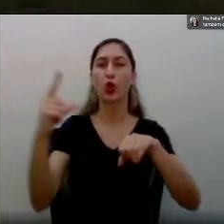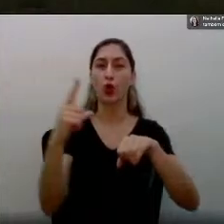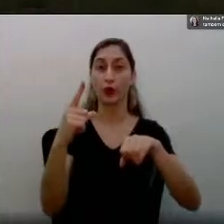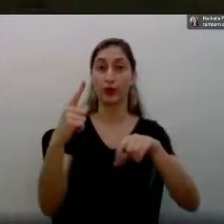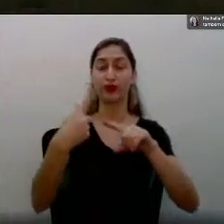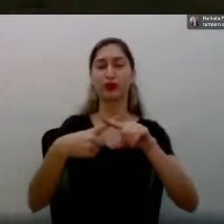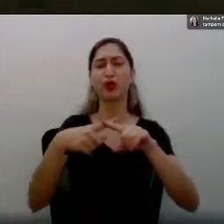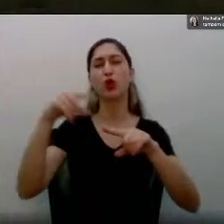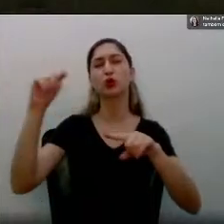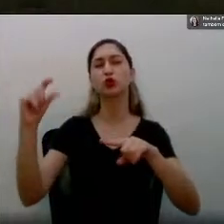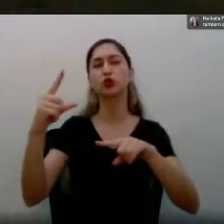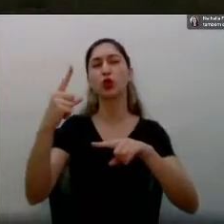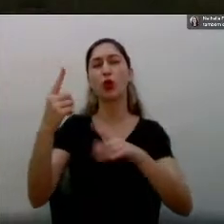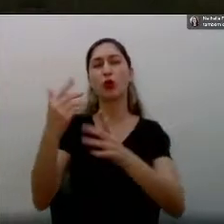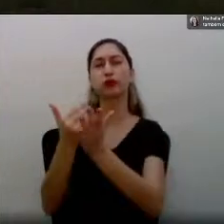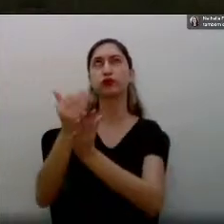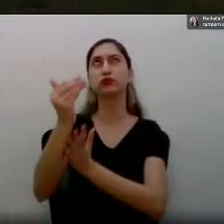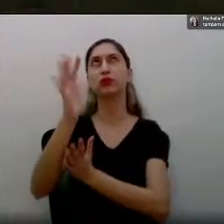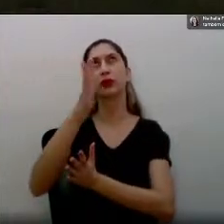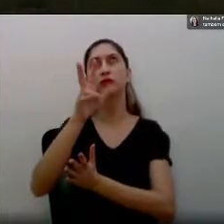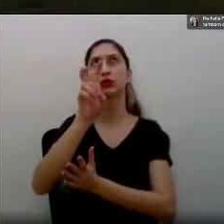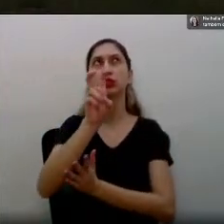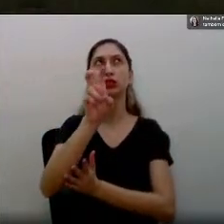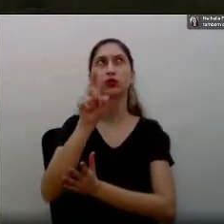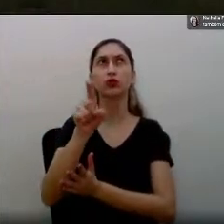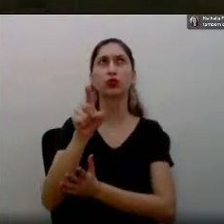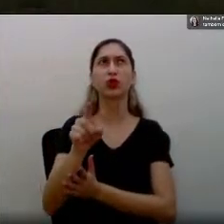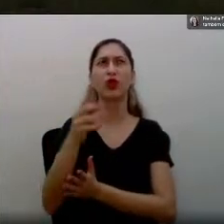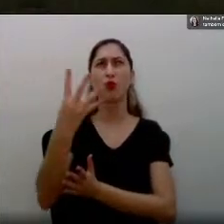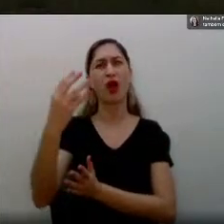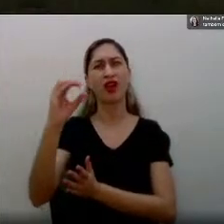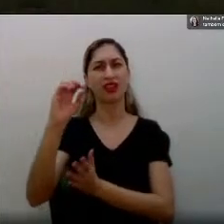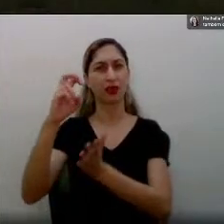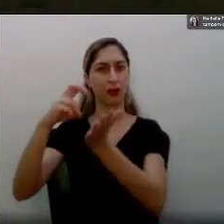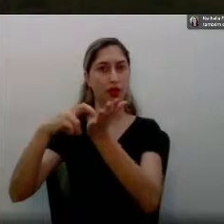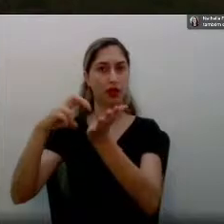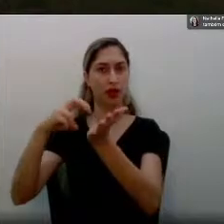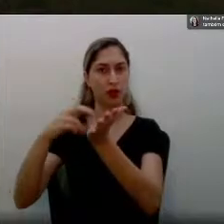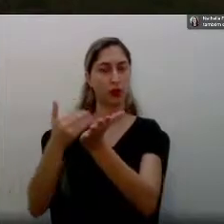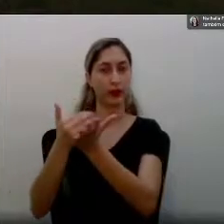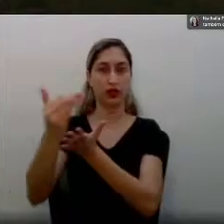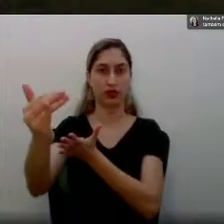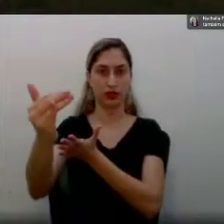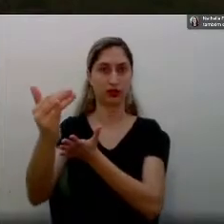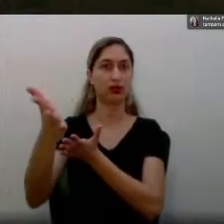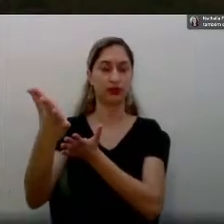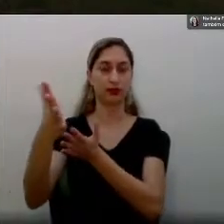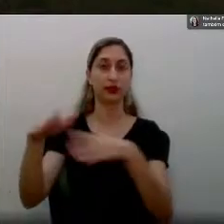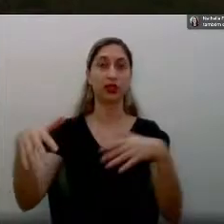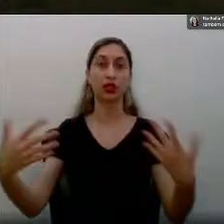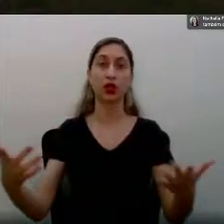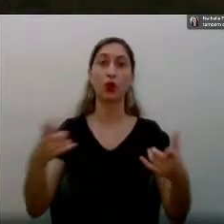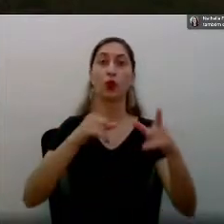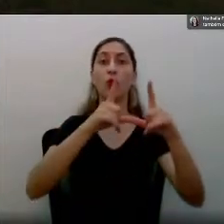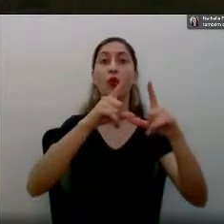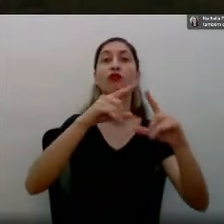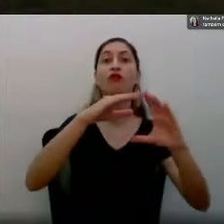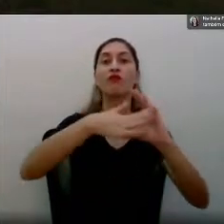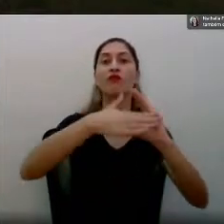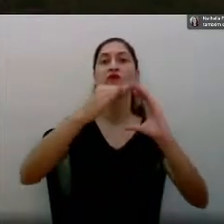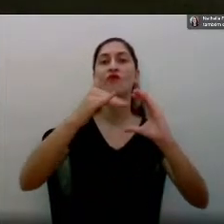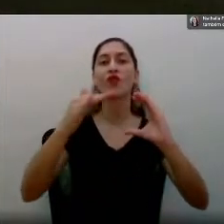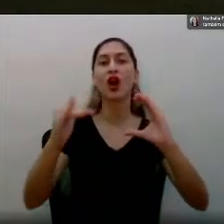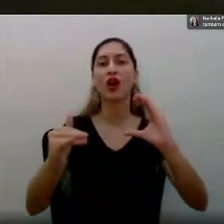5:40 da manhã nós estamos no Inverno sol nasce mais cedo Esse foi um pouquinho mais tarde posso ver inverno ou no verão